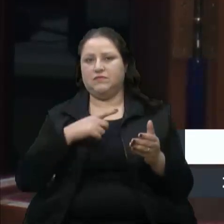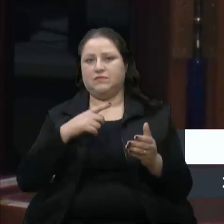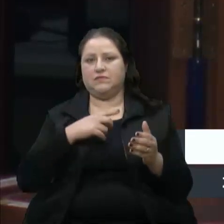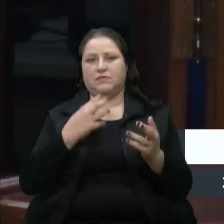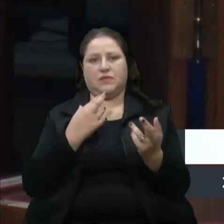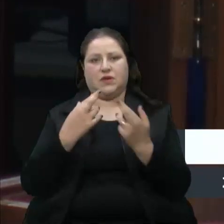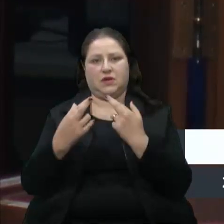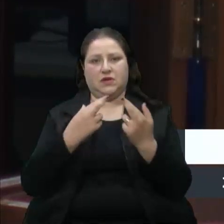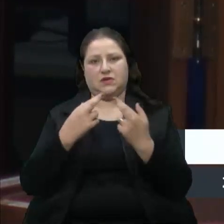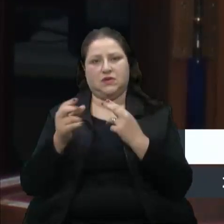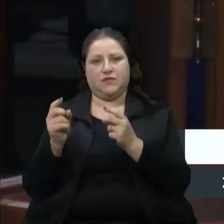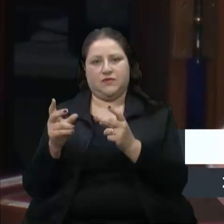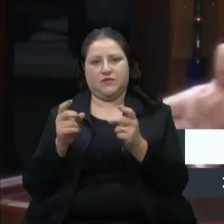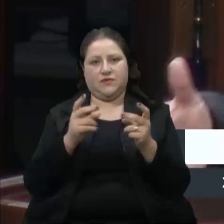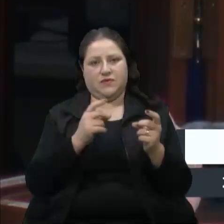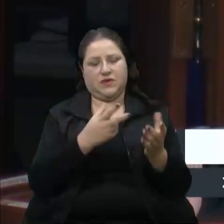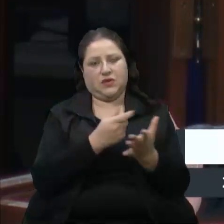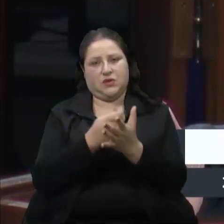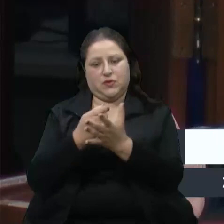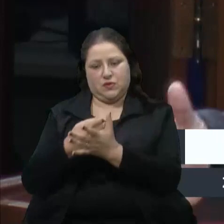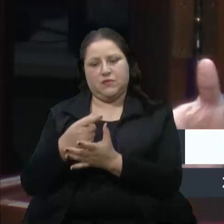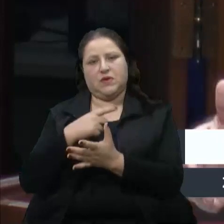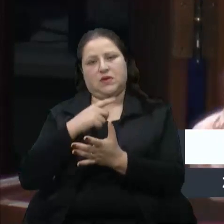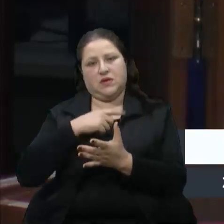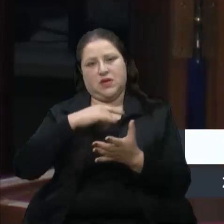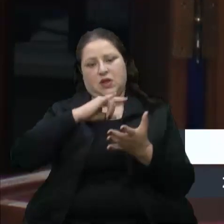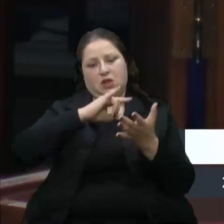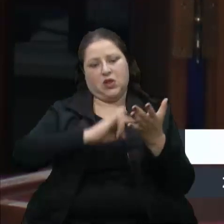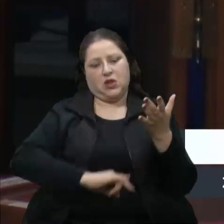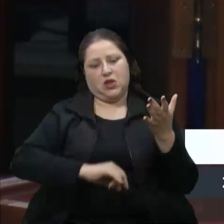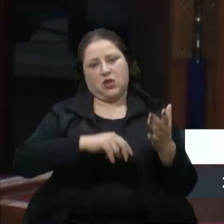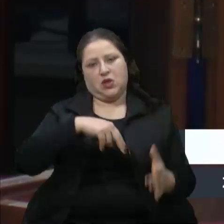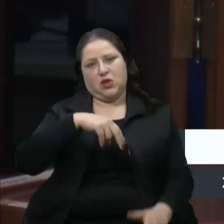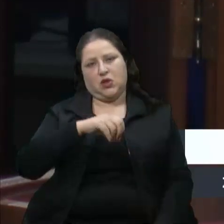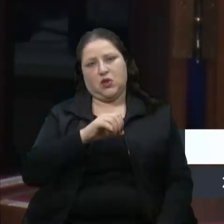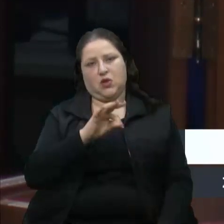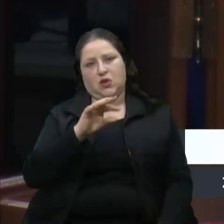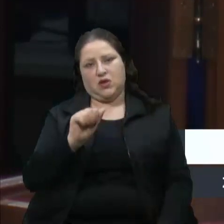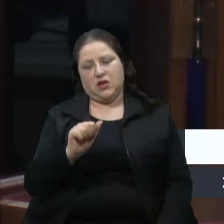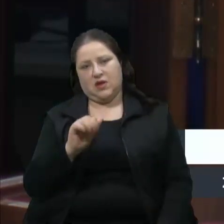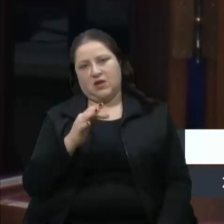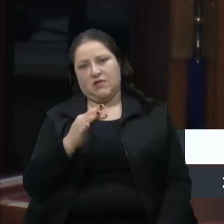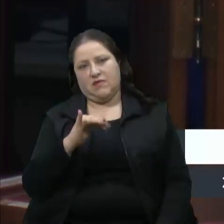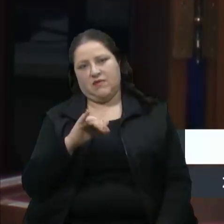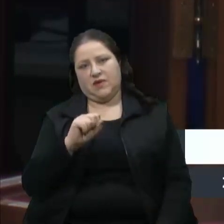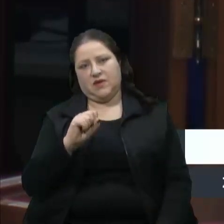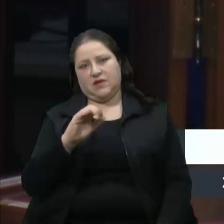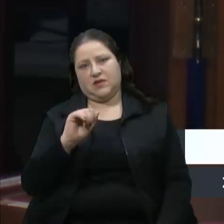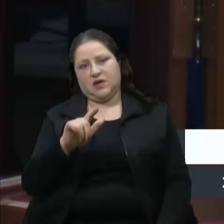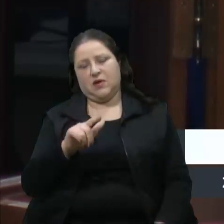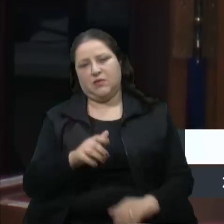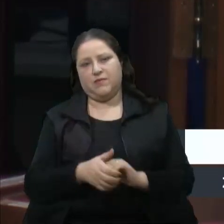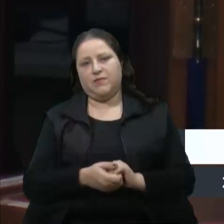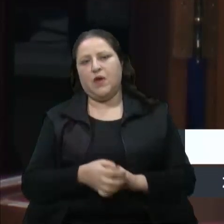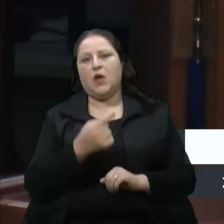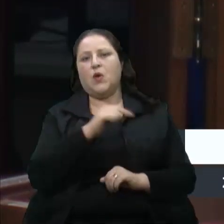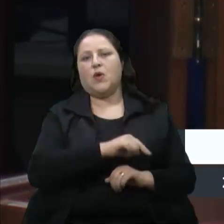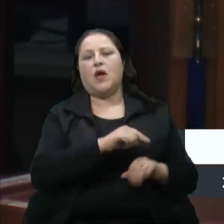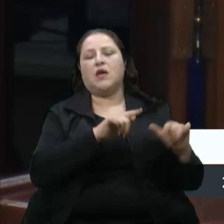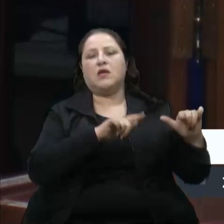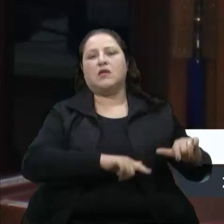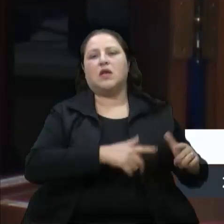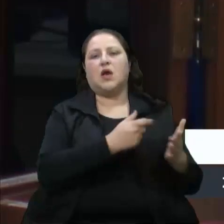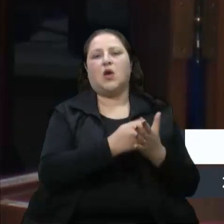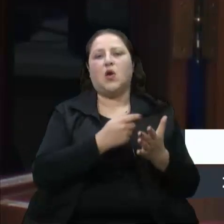a gente hoje emite uma nota fiscal. Por que lá no ferro velho, lá, né, neste comércio da sucata,